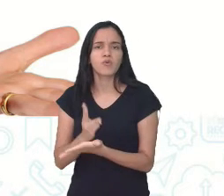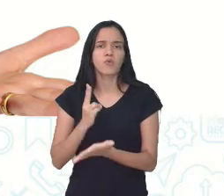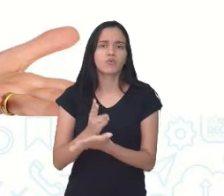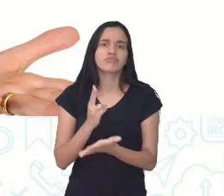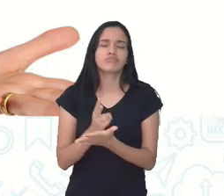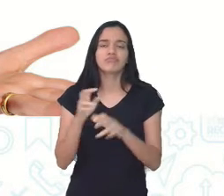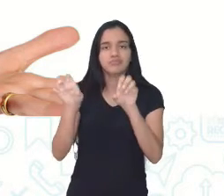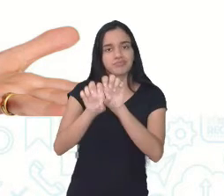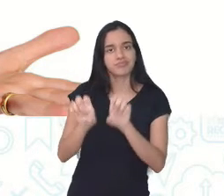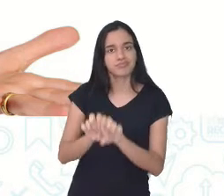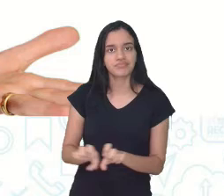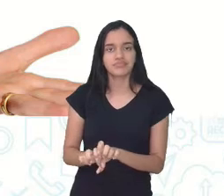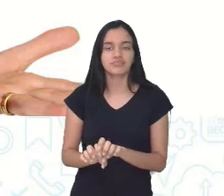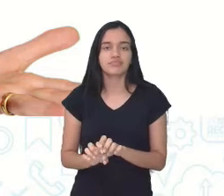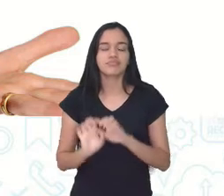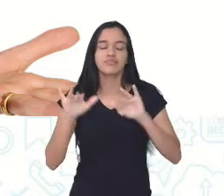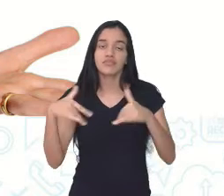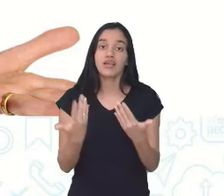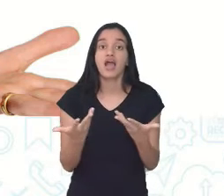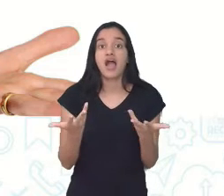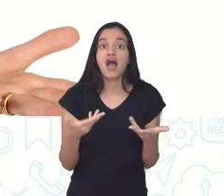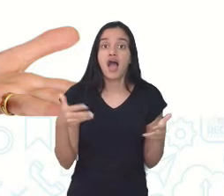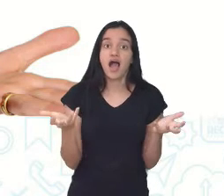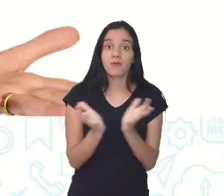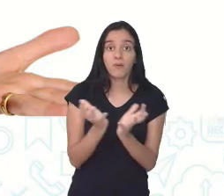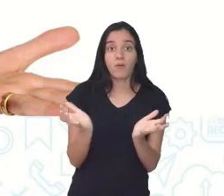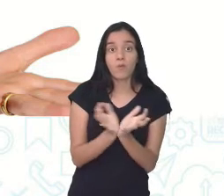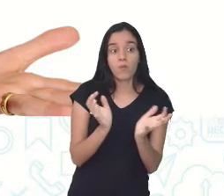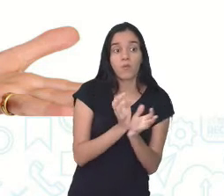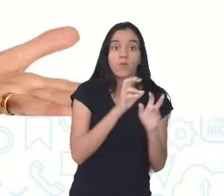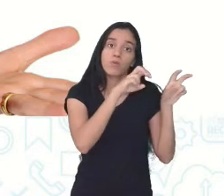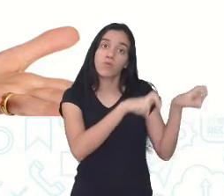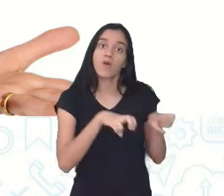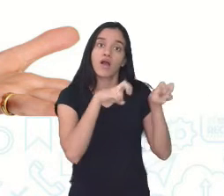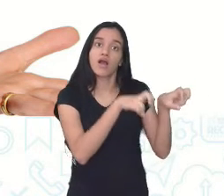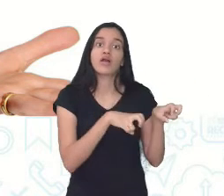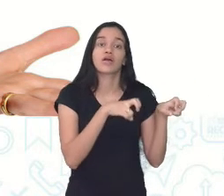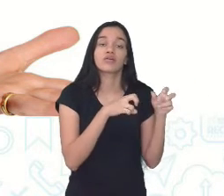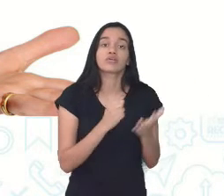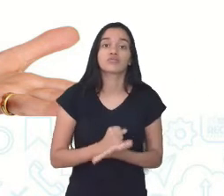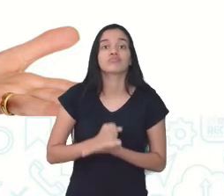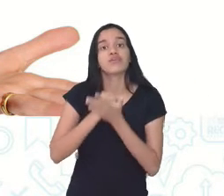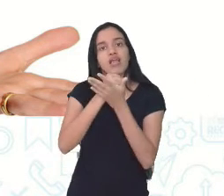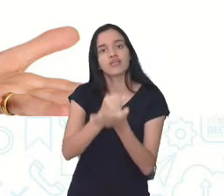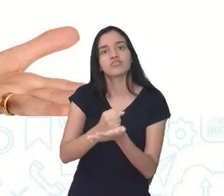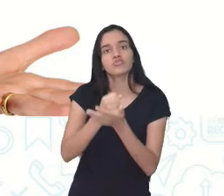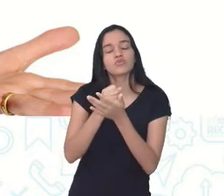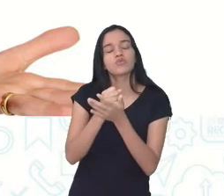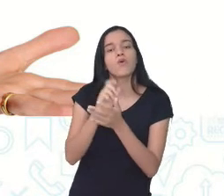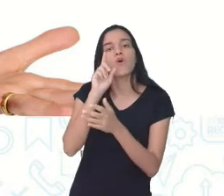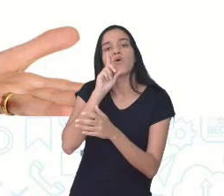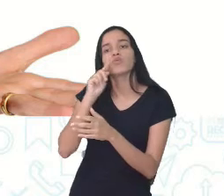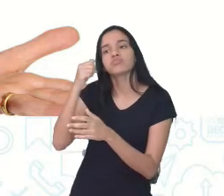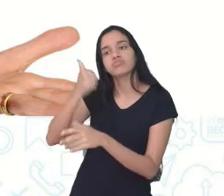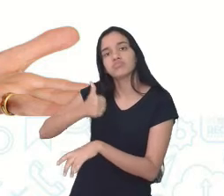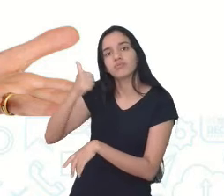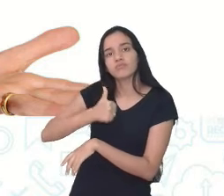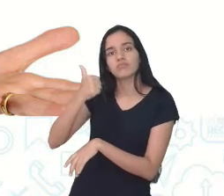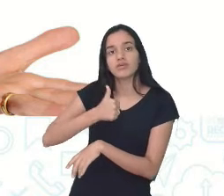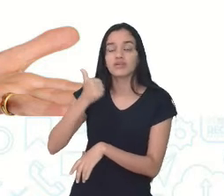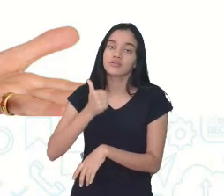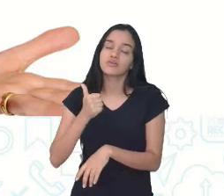nessa estrutura. E a elite agrária que deu suporte a Dom Pedro foi a camada que mais se